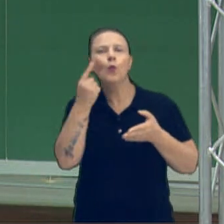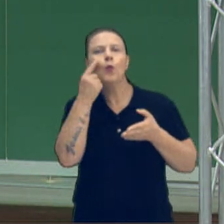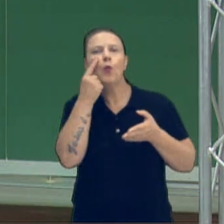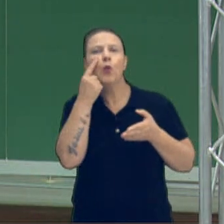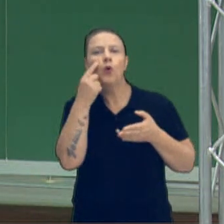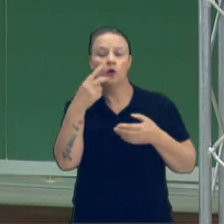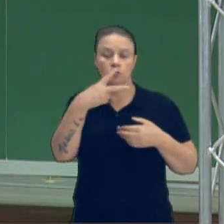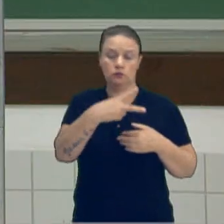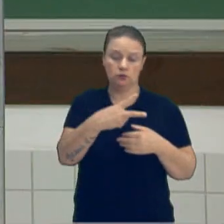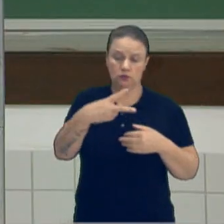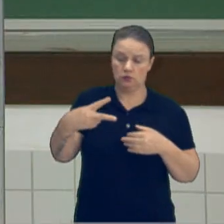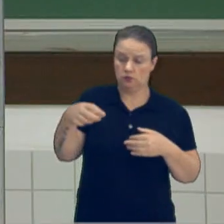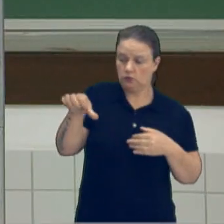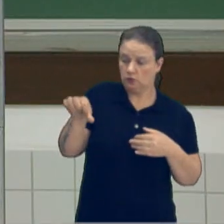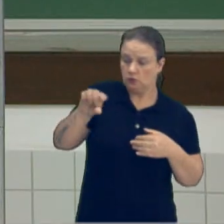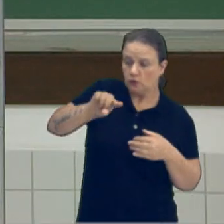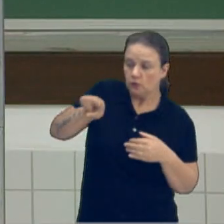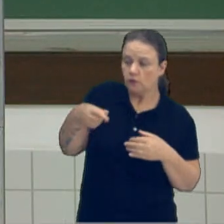em